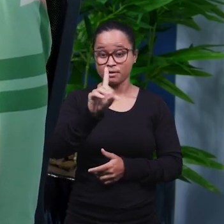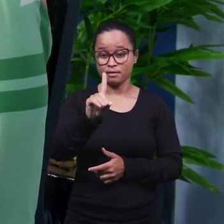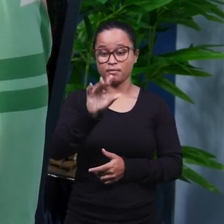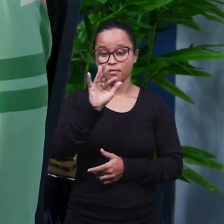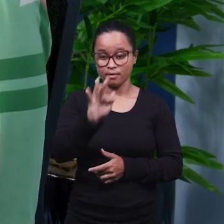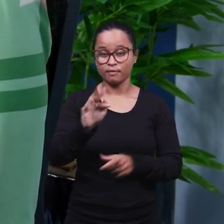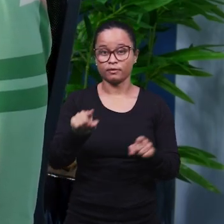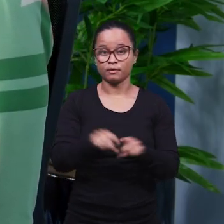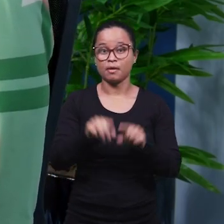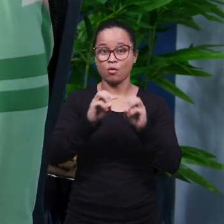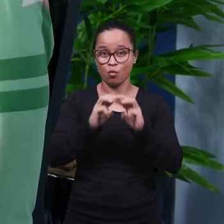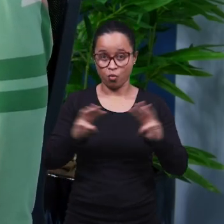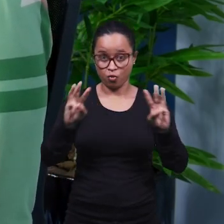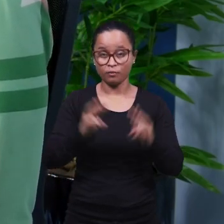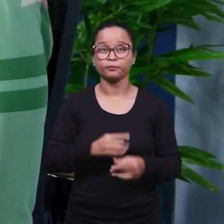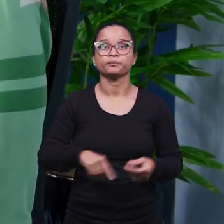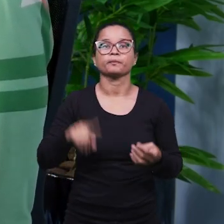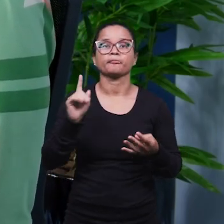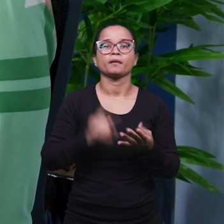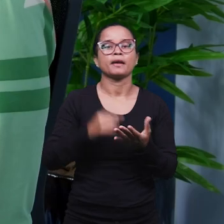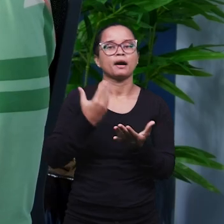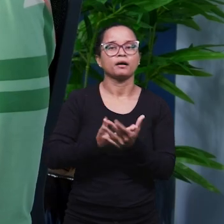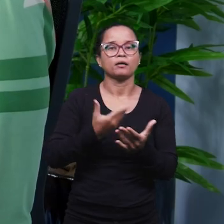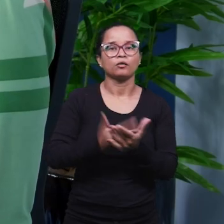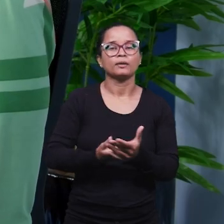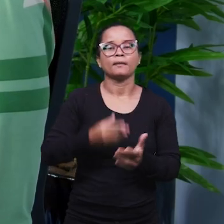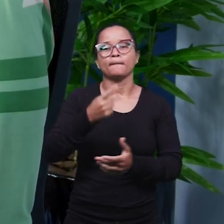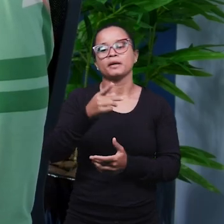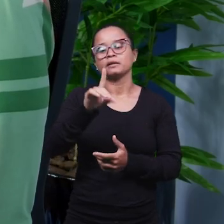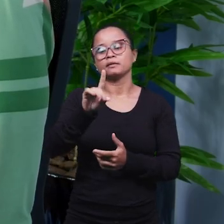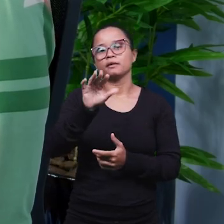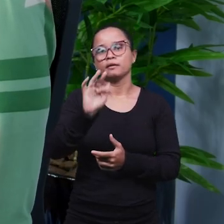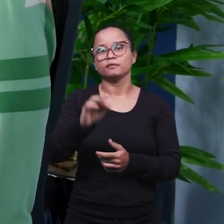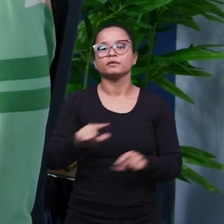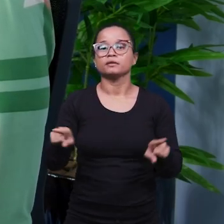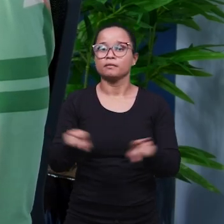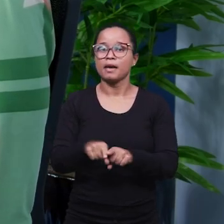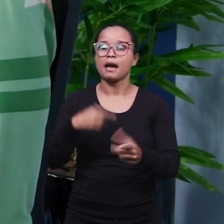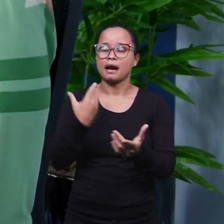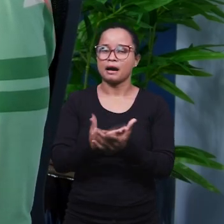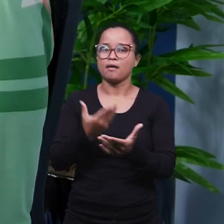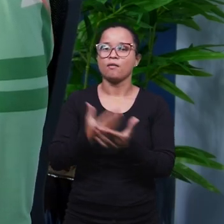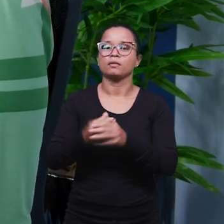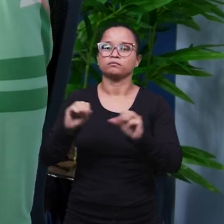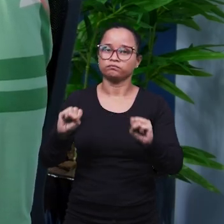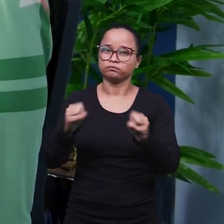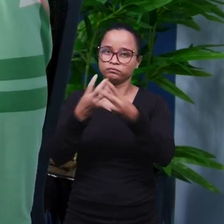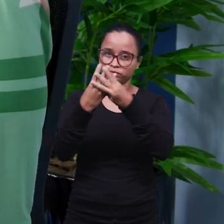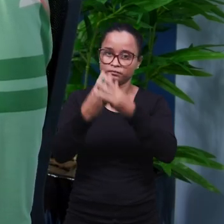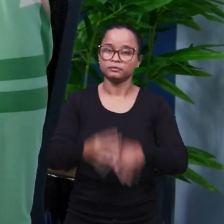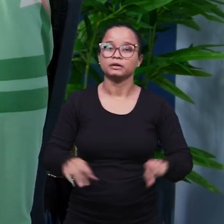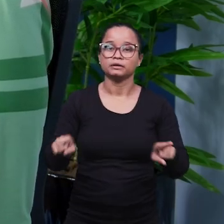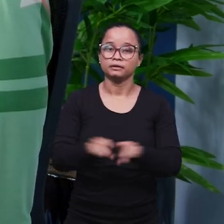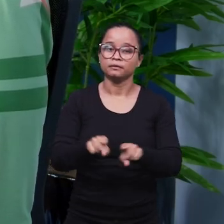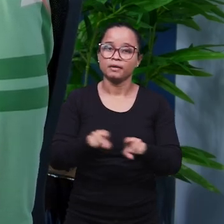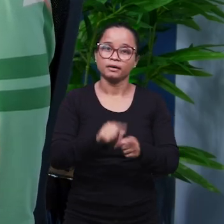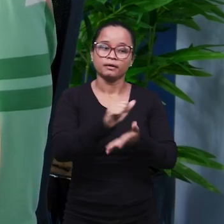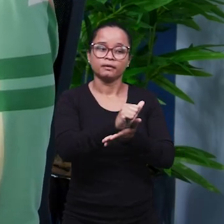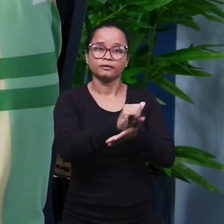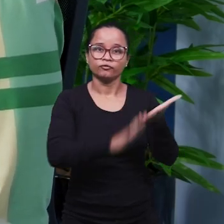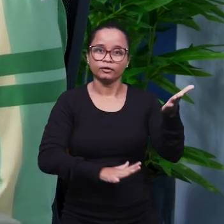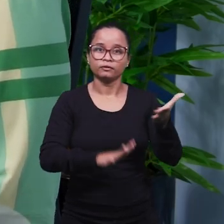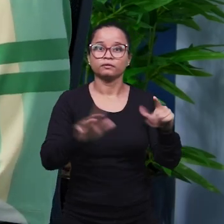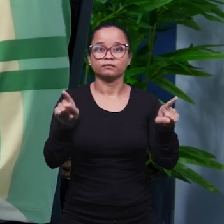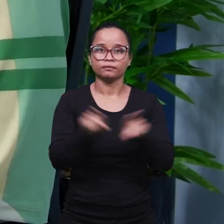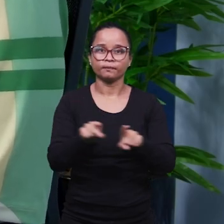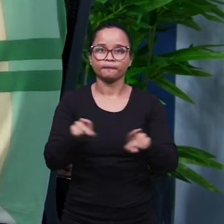Aqui a aula em PDF, a aula em PowerPoint e vocês têm também a atividade,